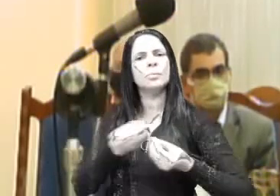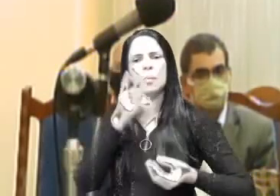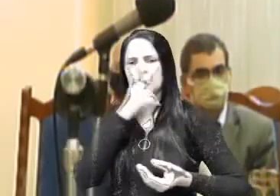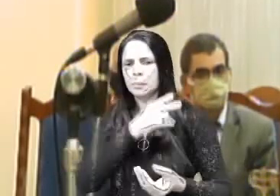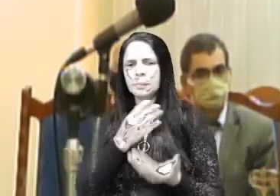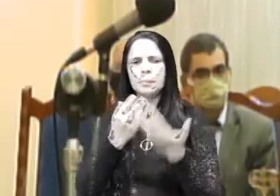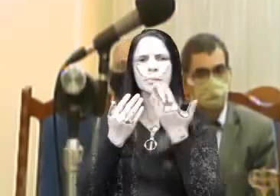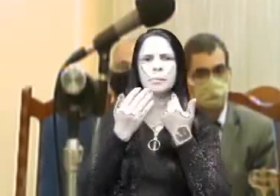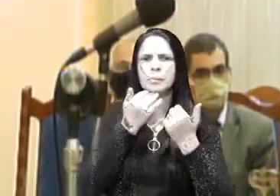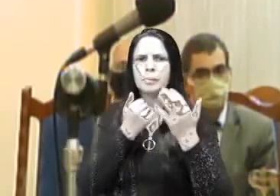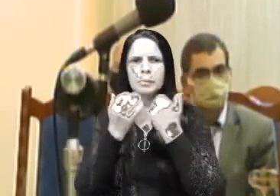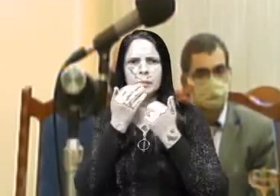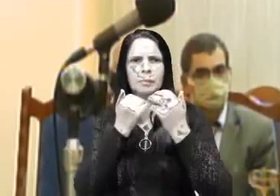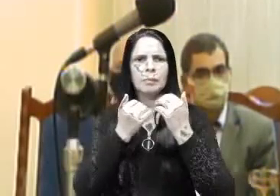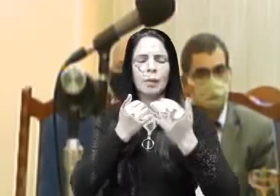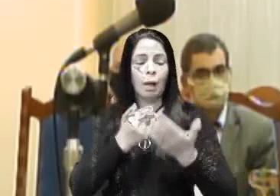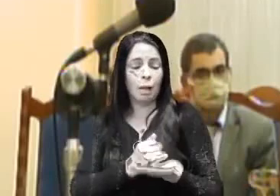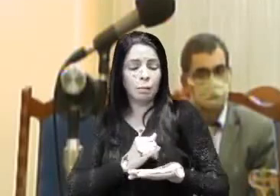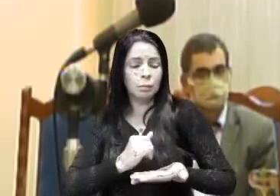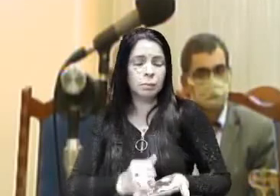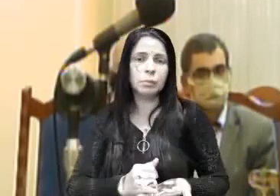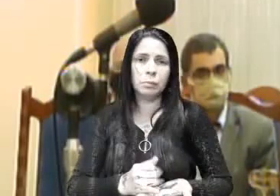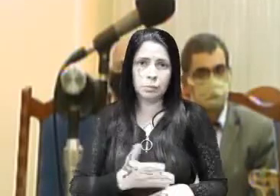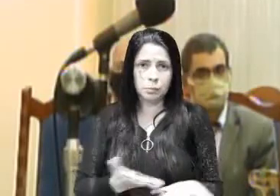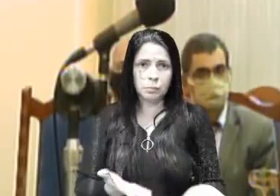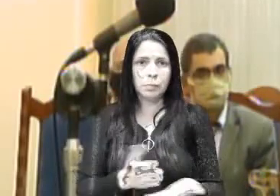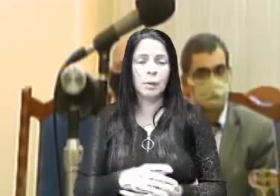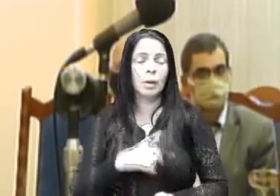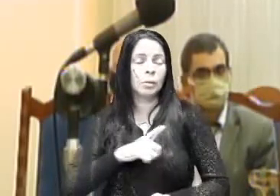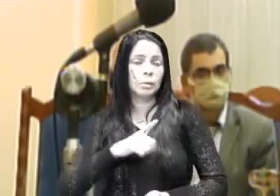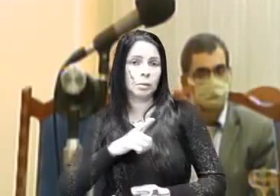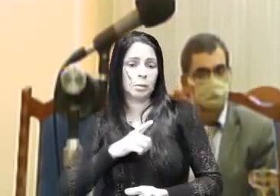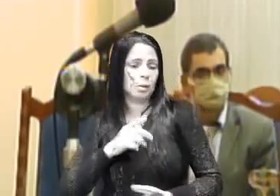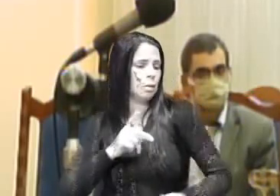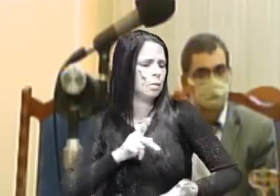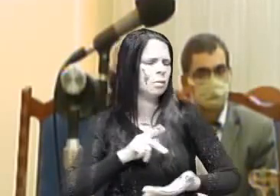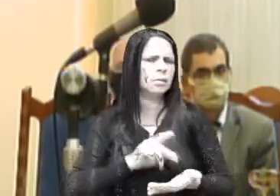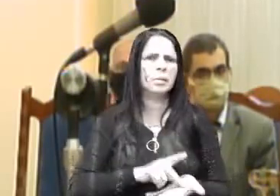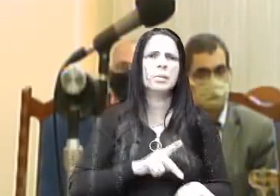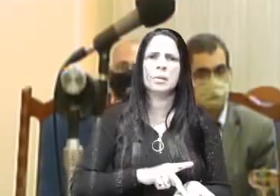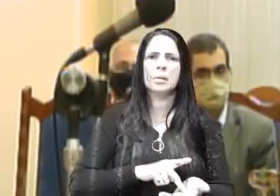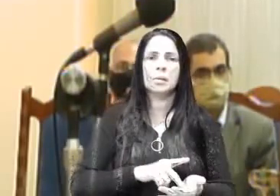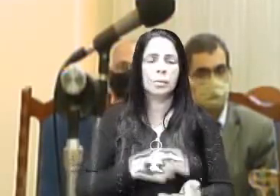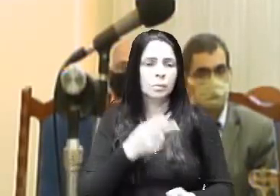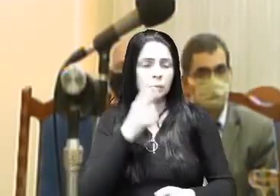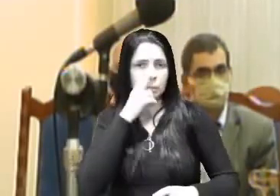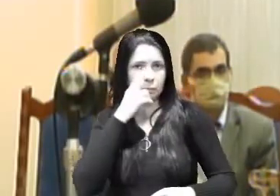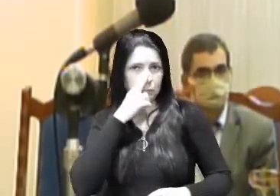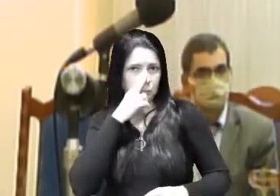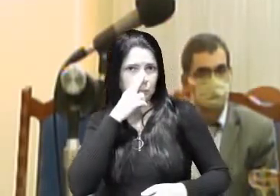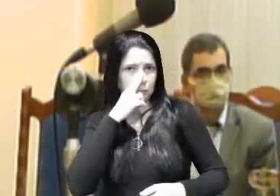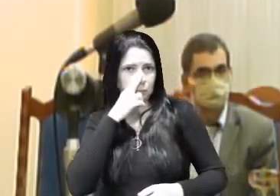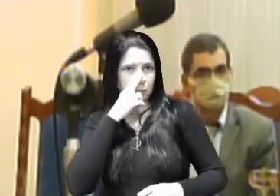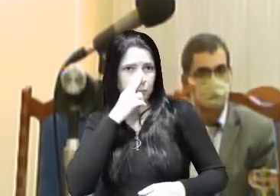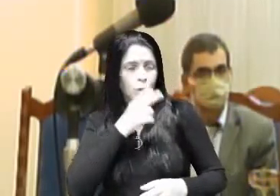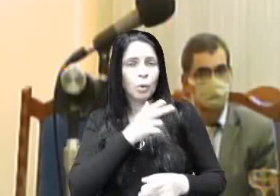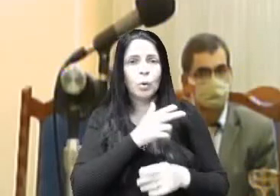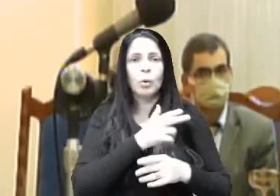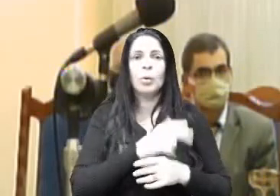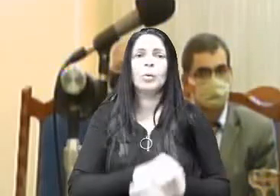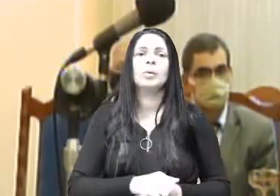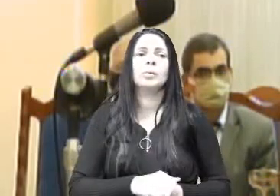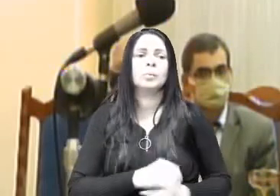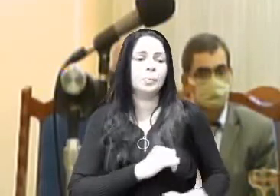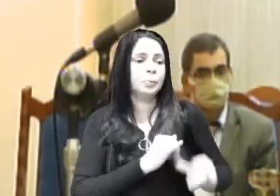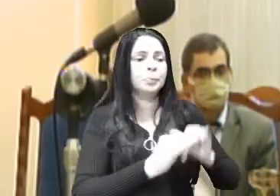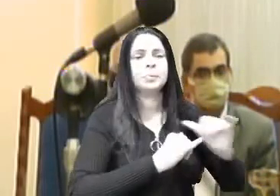Tenho certeza que os crentes que nos acompanham às sextas-feiras, tanto aqui como em casa, através das redes sociais, nós